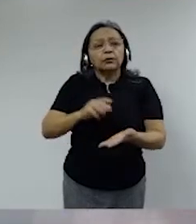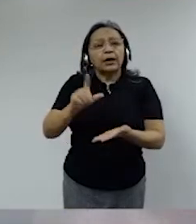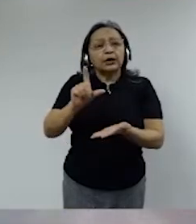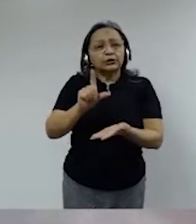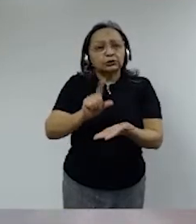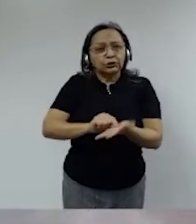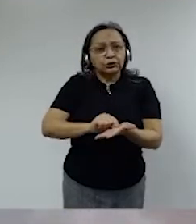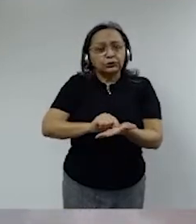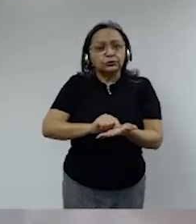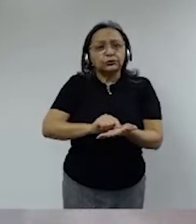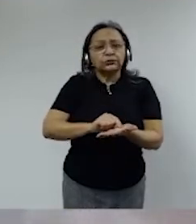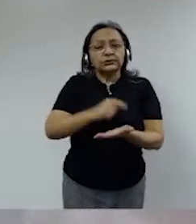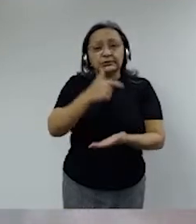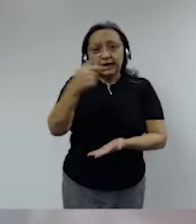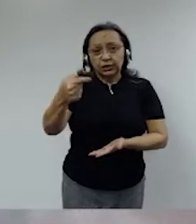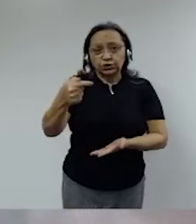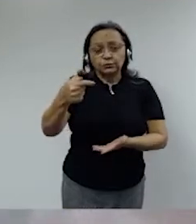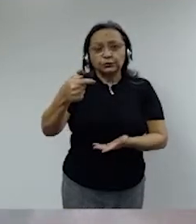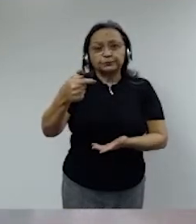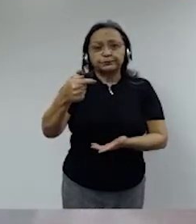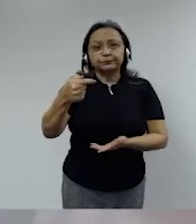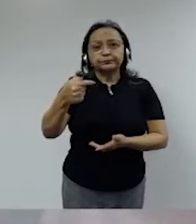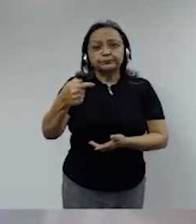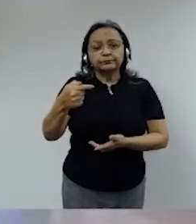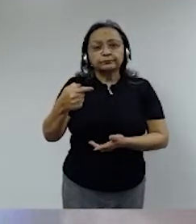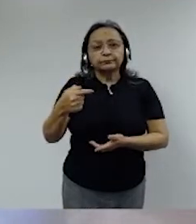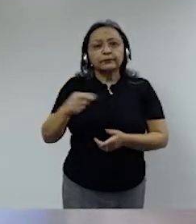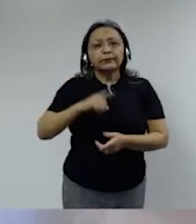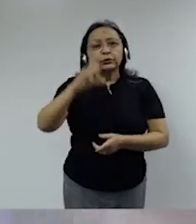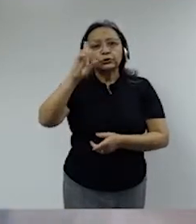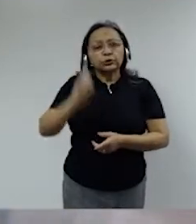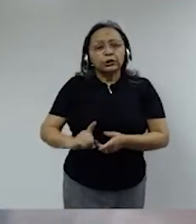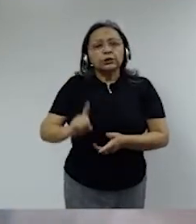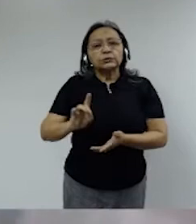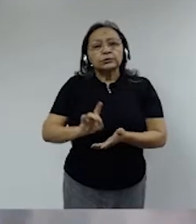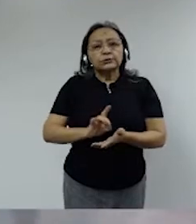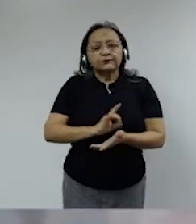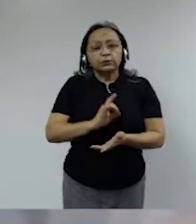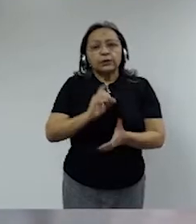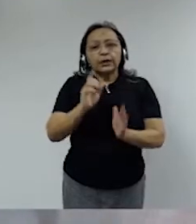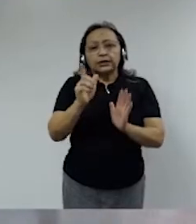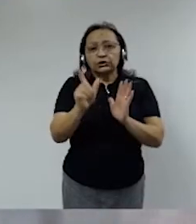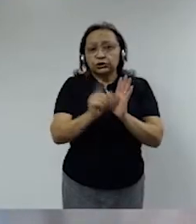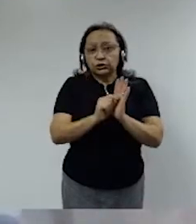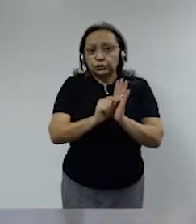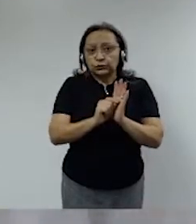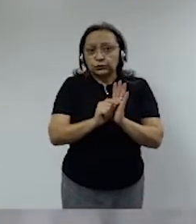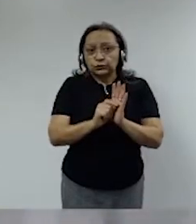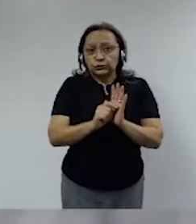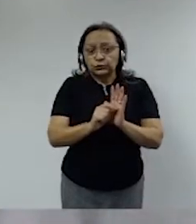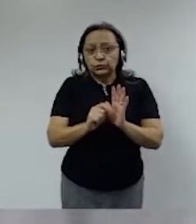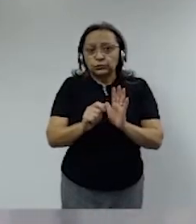5, e no Direitos Civis e Políticos, artigo 9º, né?